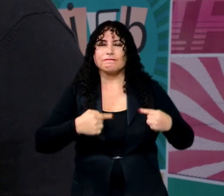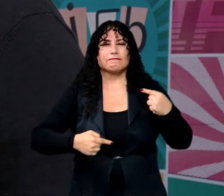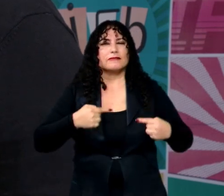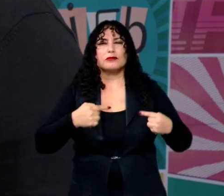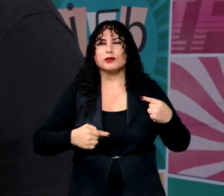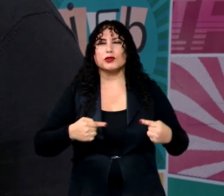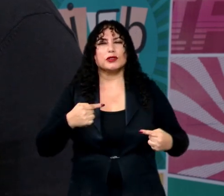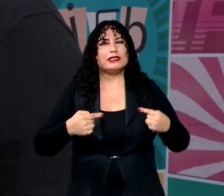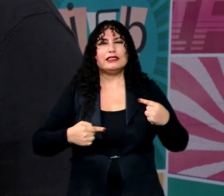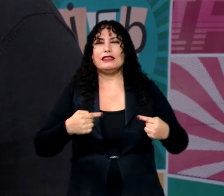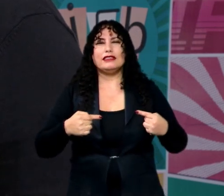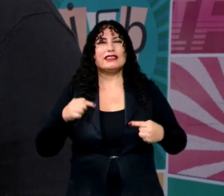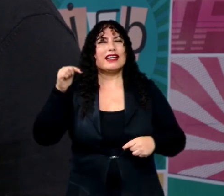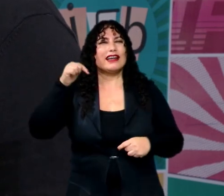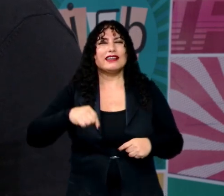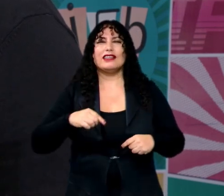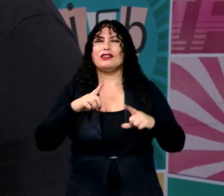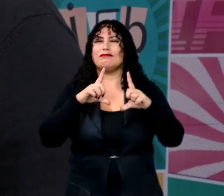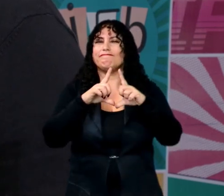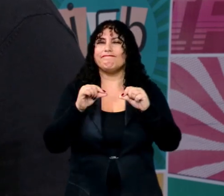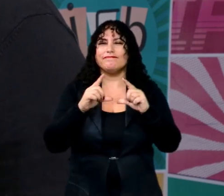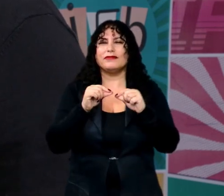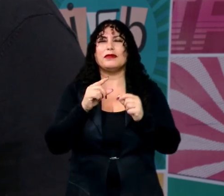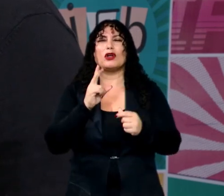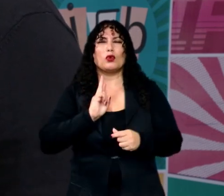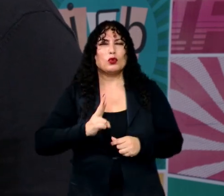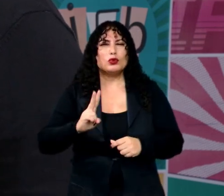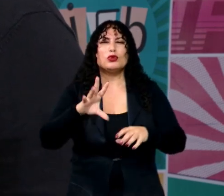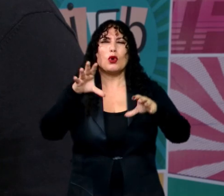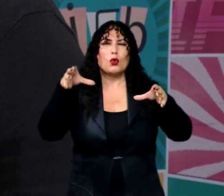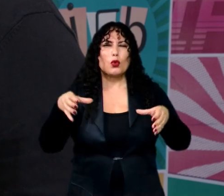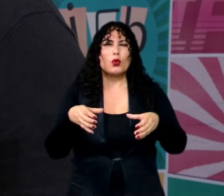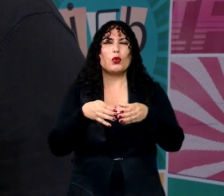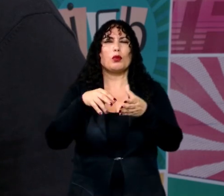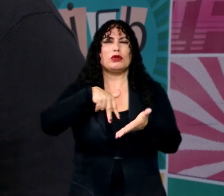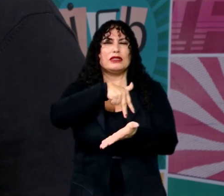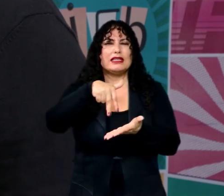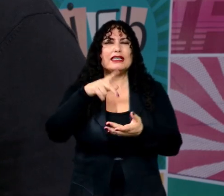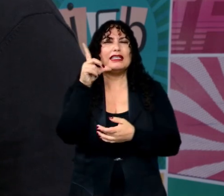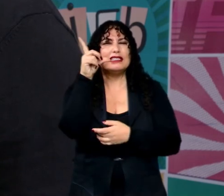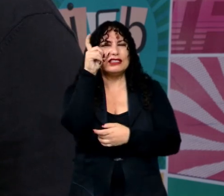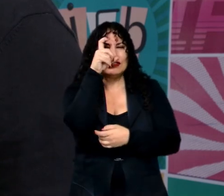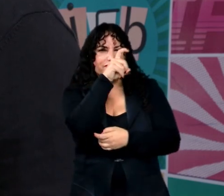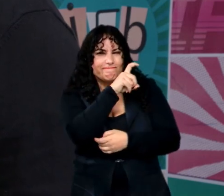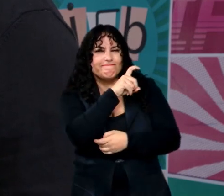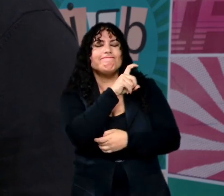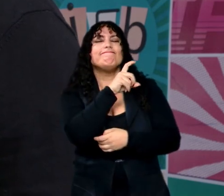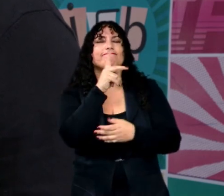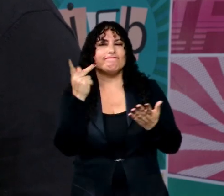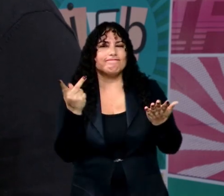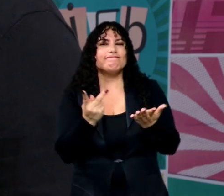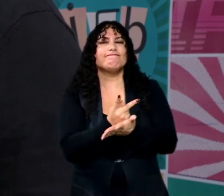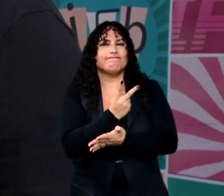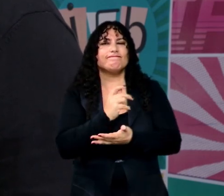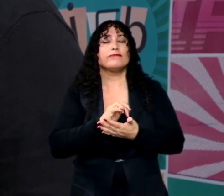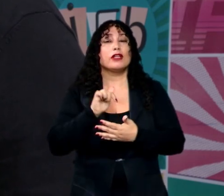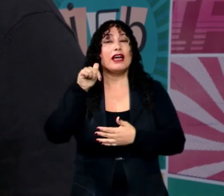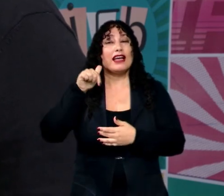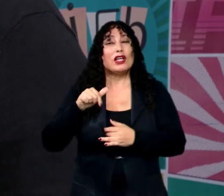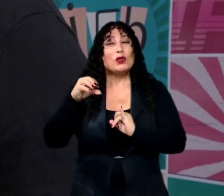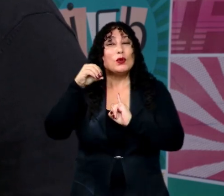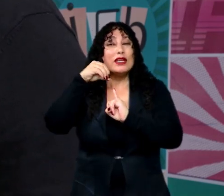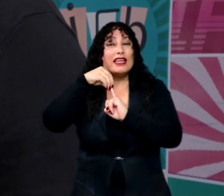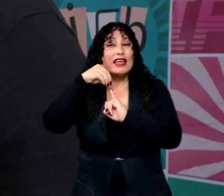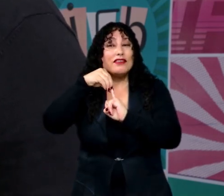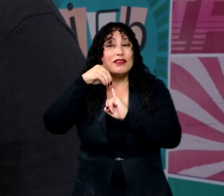uma política aqui no DF de manter companhias, né? Então isso é raro e é difícil. No